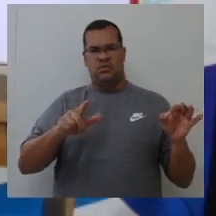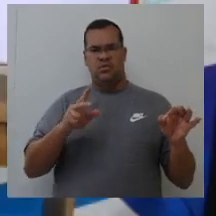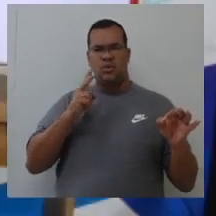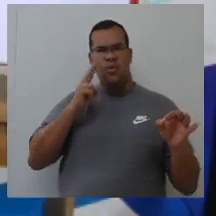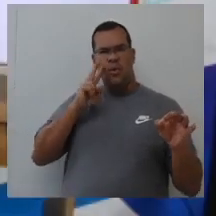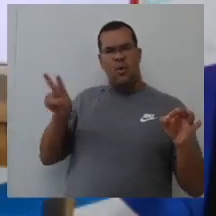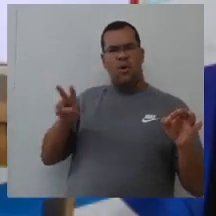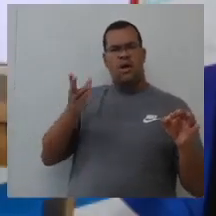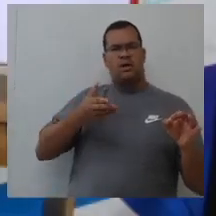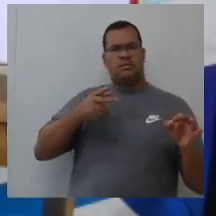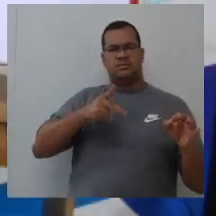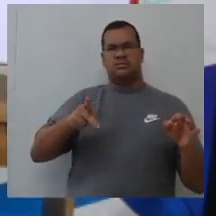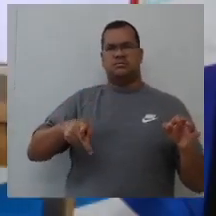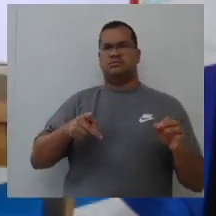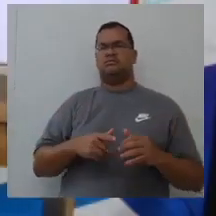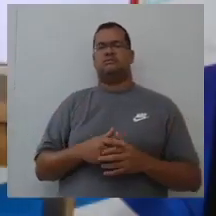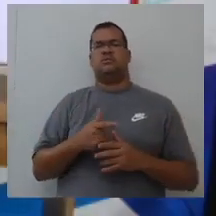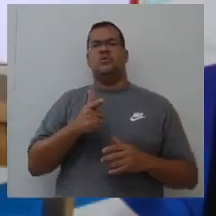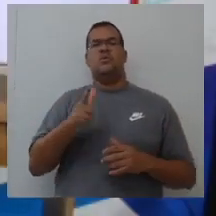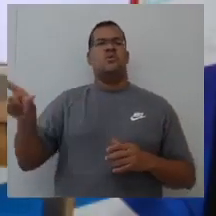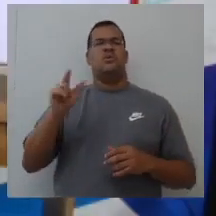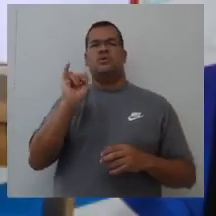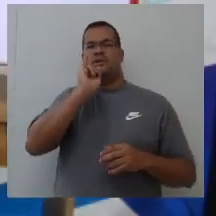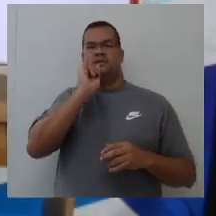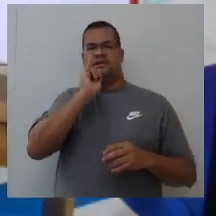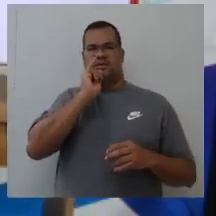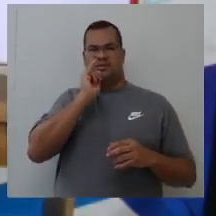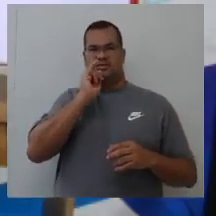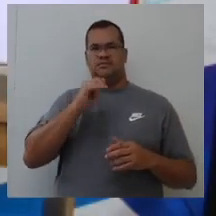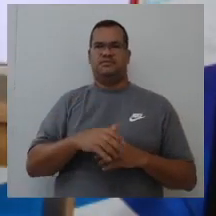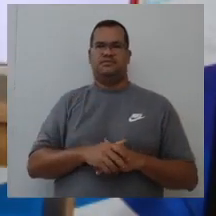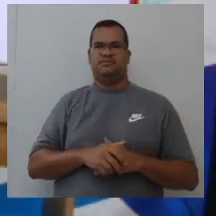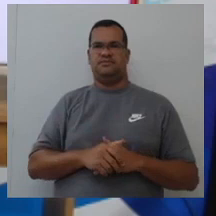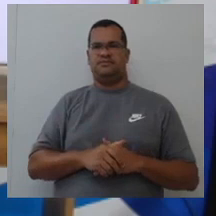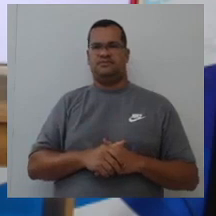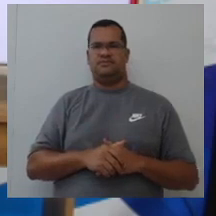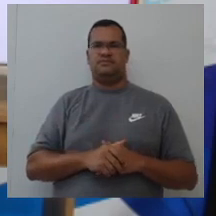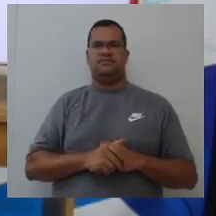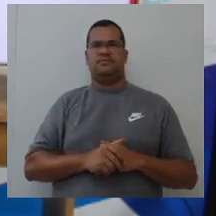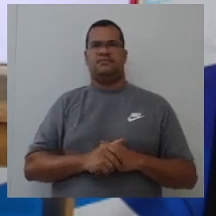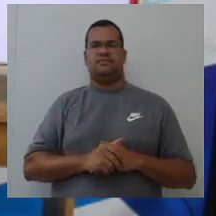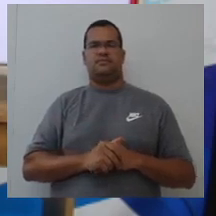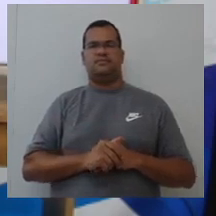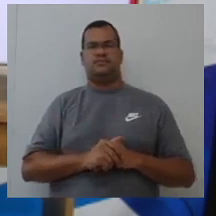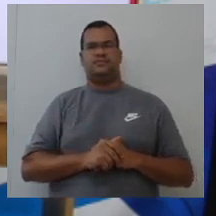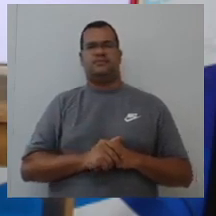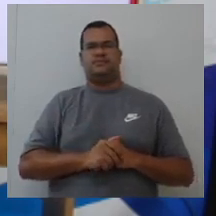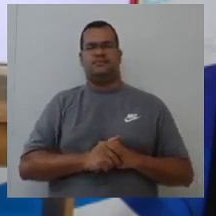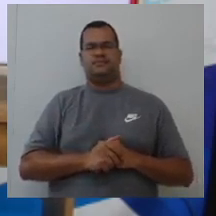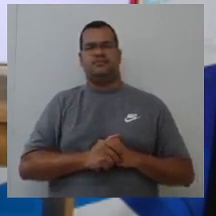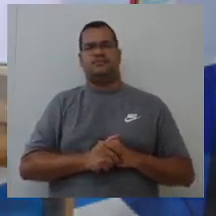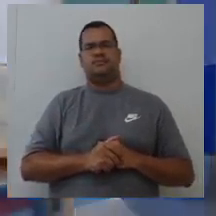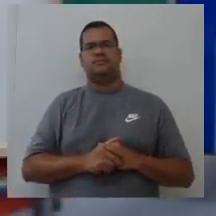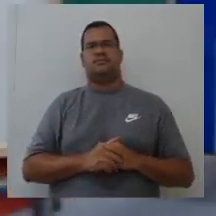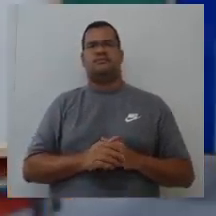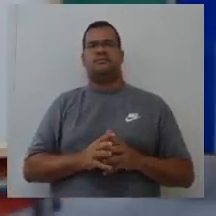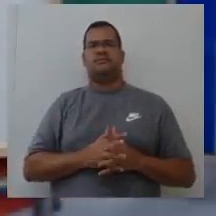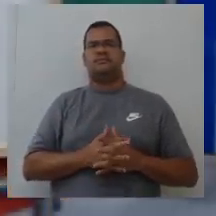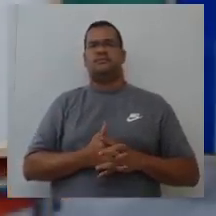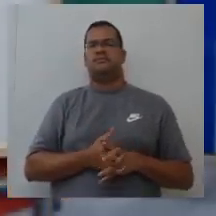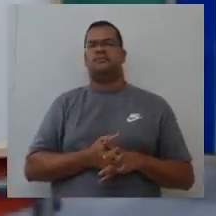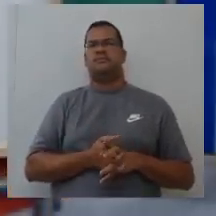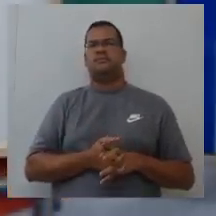vê. Vou dar um exemplo aqui para você no quadro, tá bom? Então, olha só. Corta aqui para mim no quadro aqui, vê